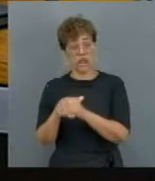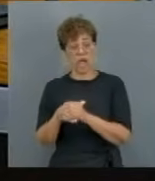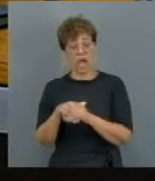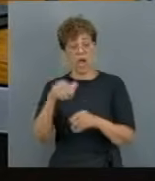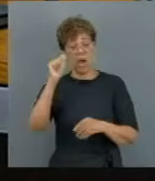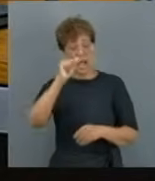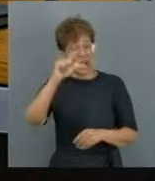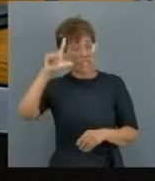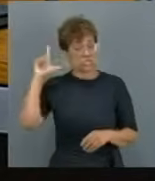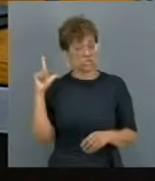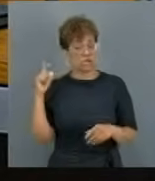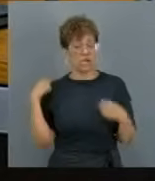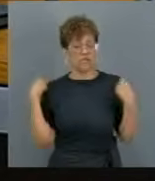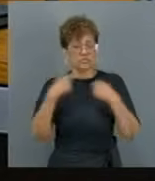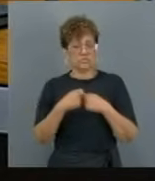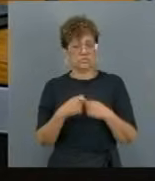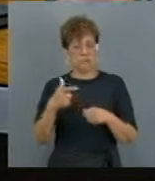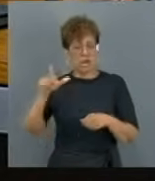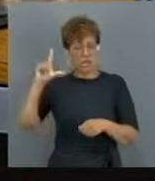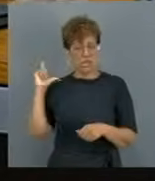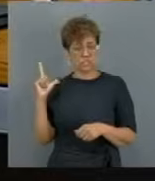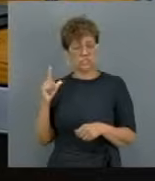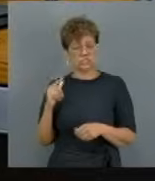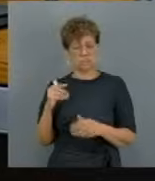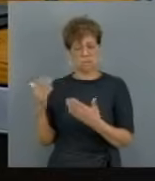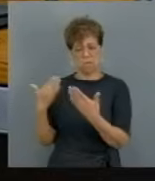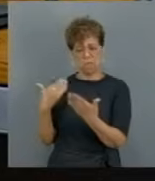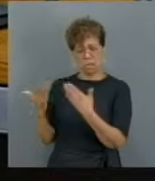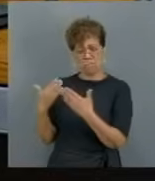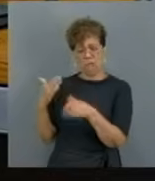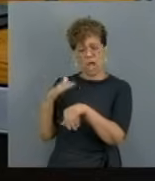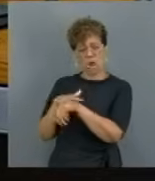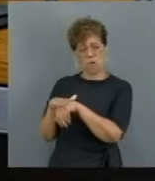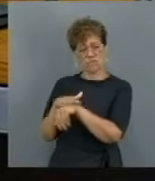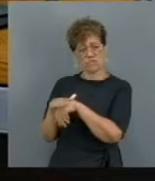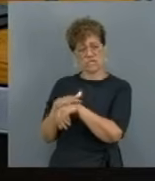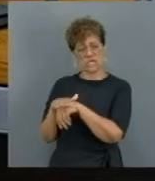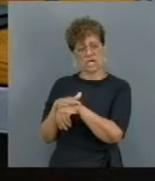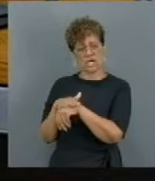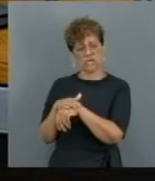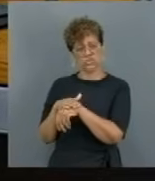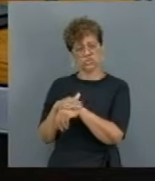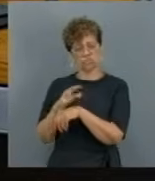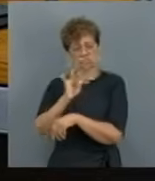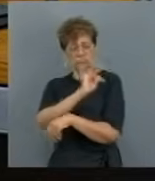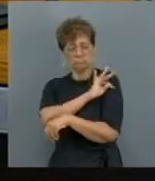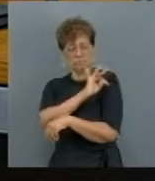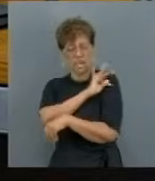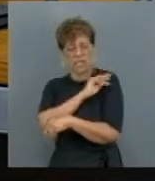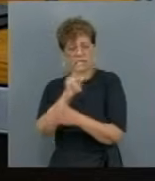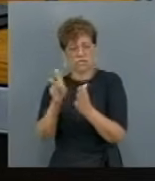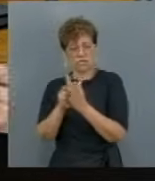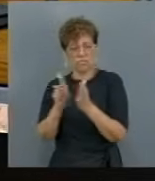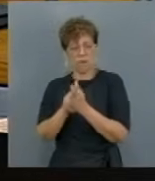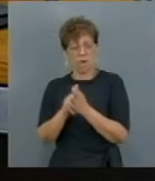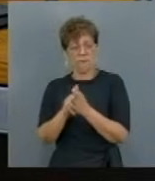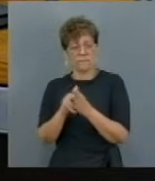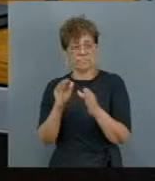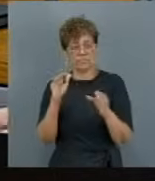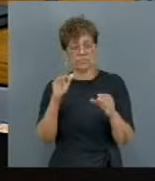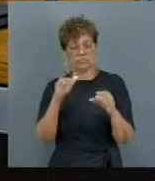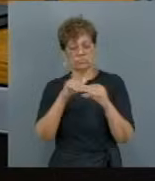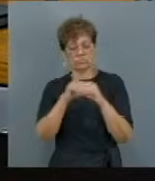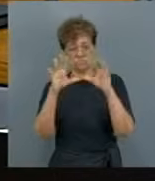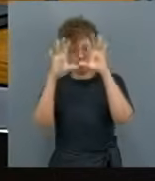de Moraes, os seus juízes auxiliares conversando com técnicos do Tribunal Superior Eleitoral. Isso